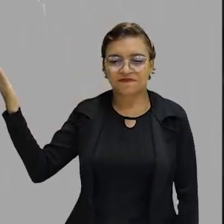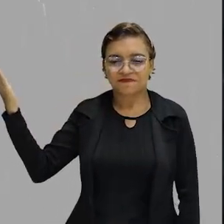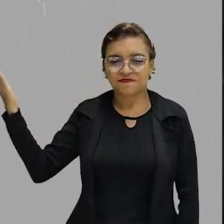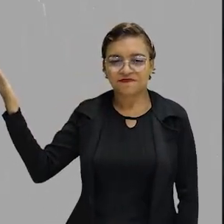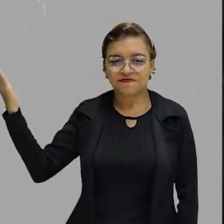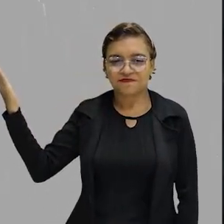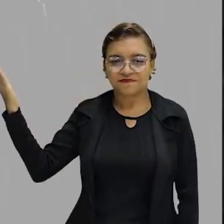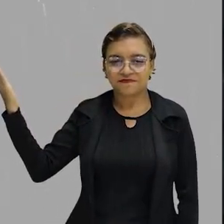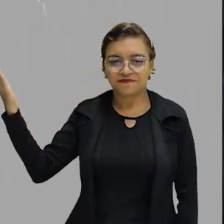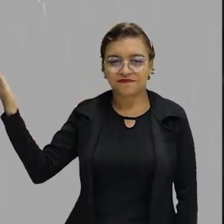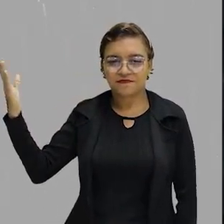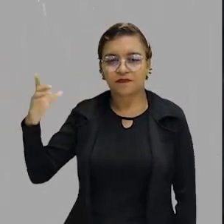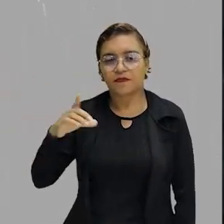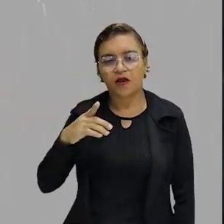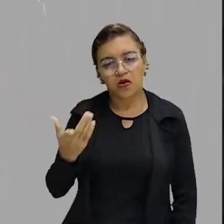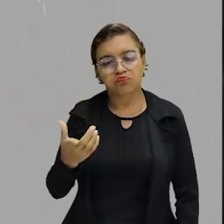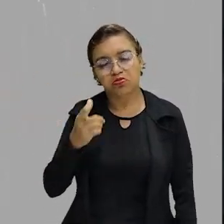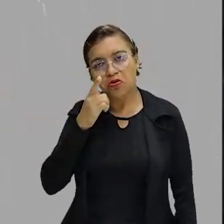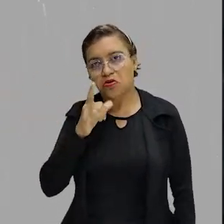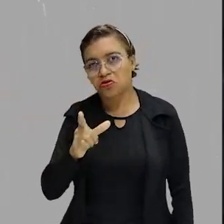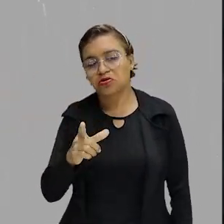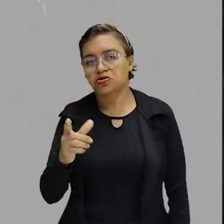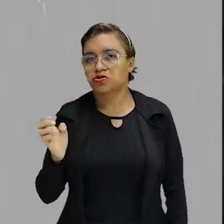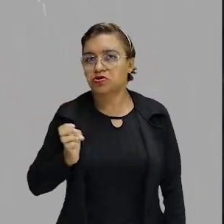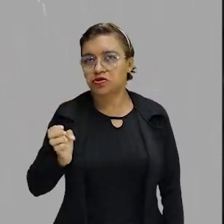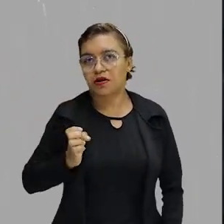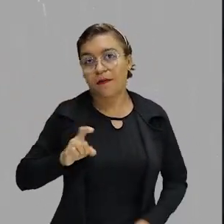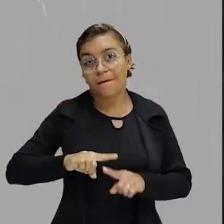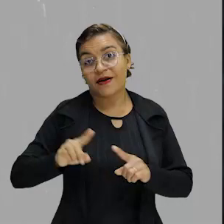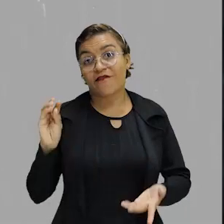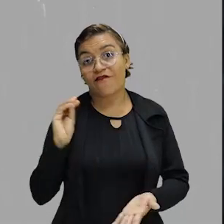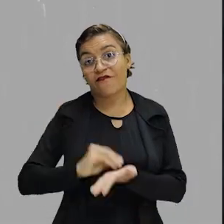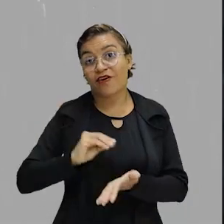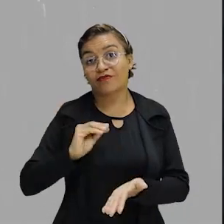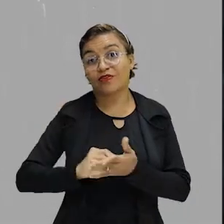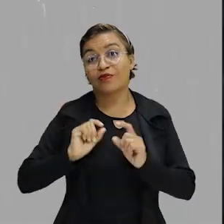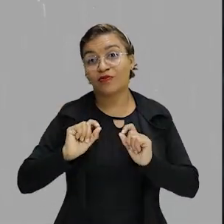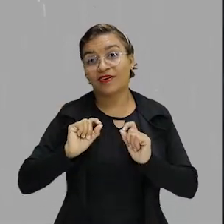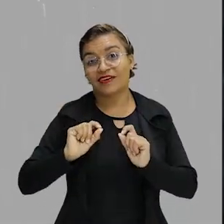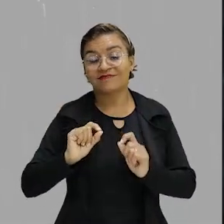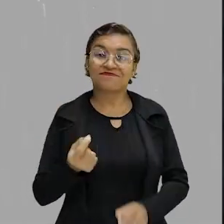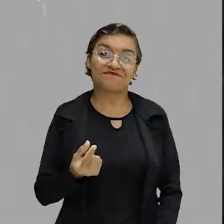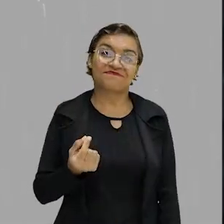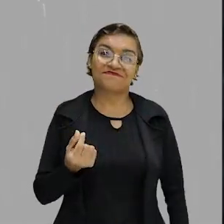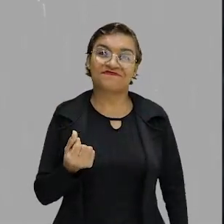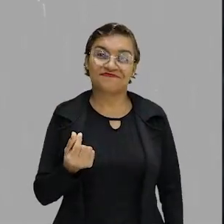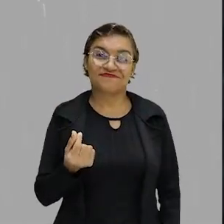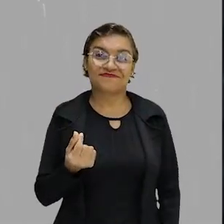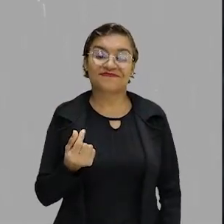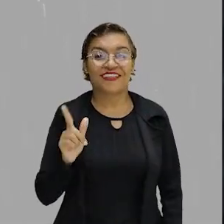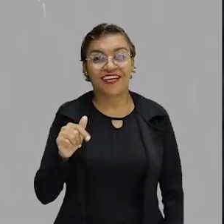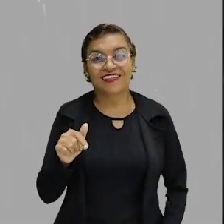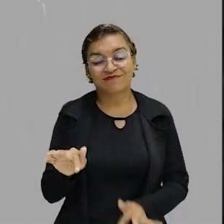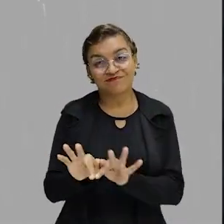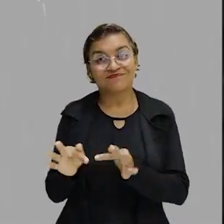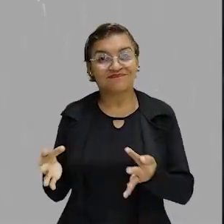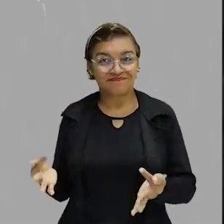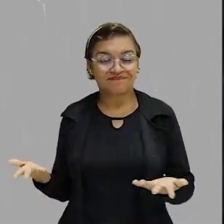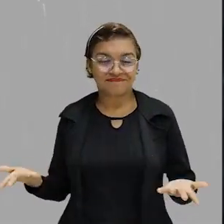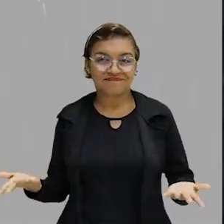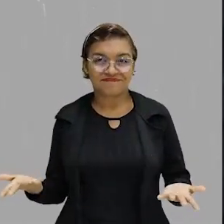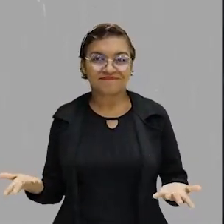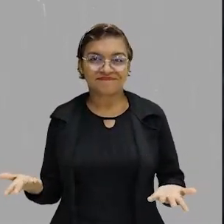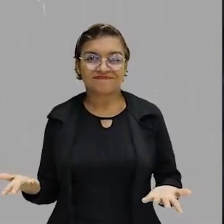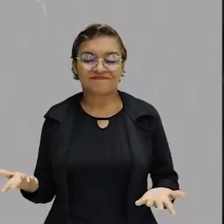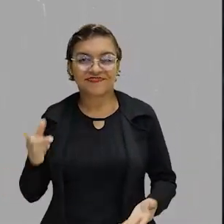falta o dinheiro. Turma, a gente tem tudo para ser rico, só está faltando uma coisa para a gente, né? Uma coisa bem simples, bem pequena, apenas o dinheiro, né?